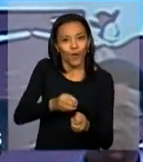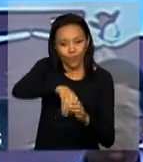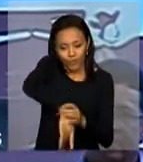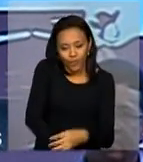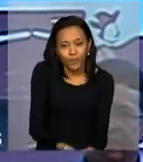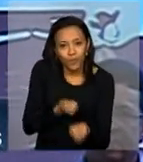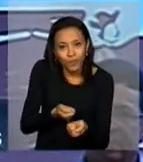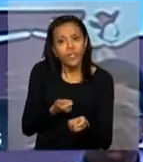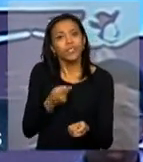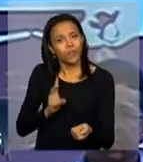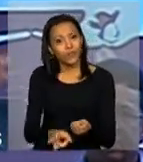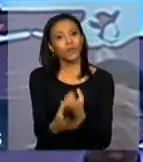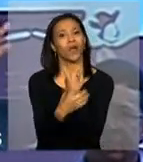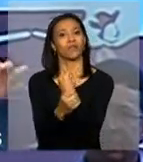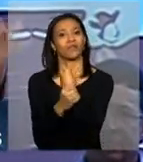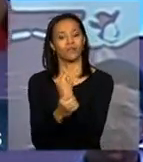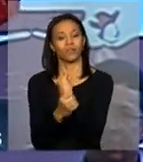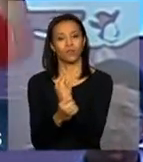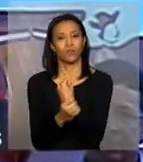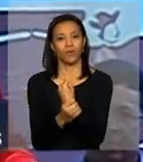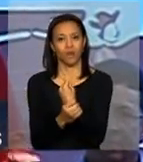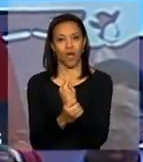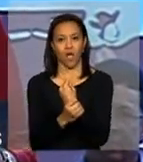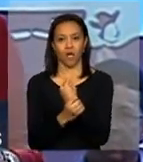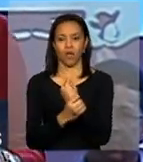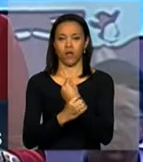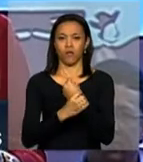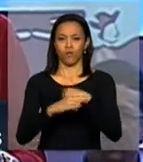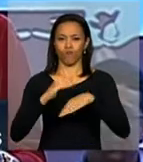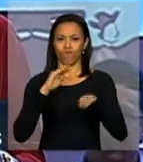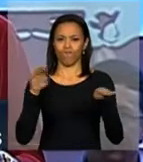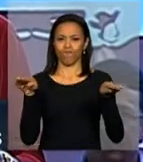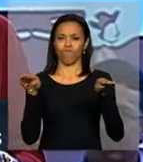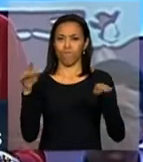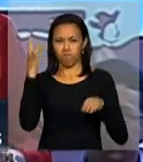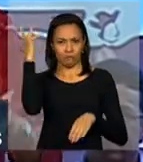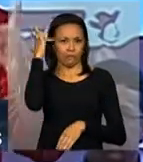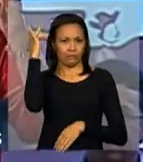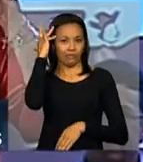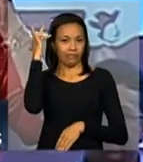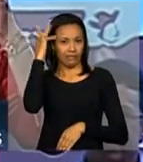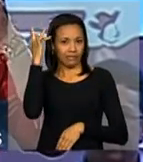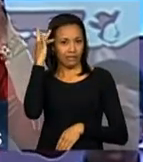vamos assegurar um padrão de produção